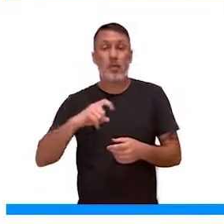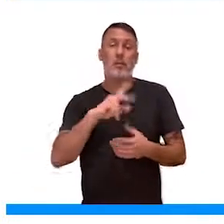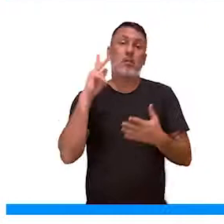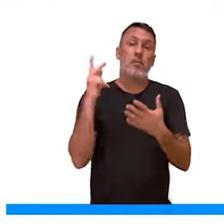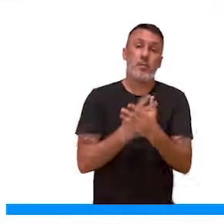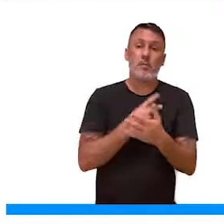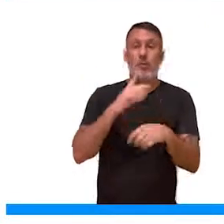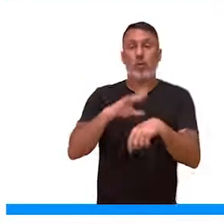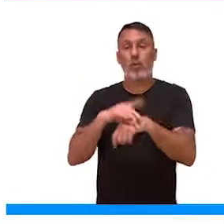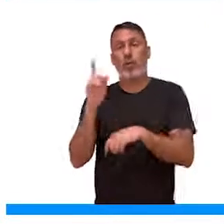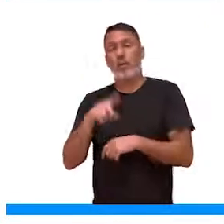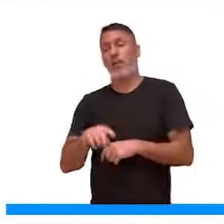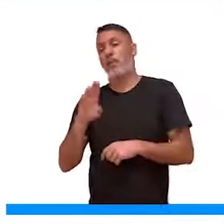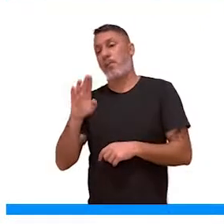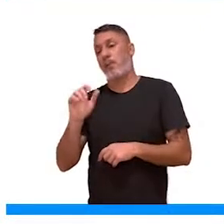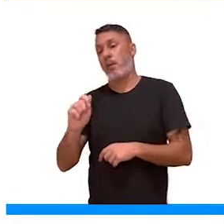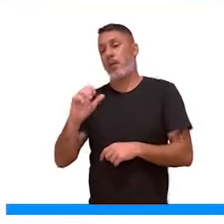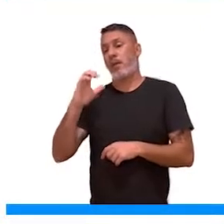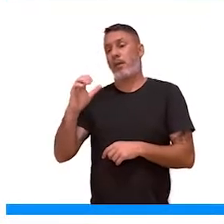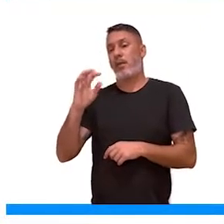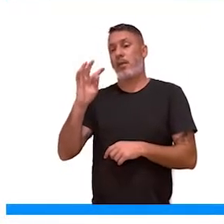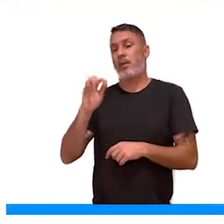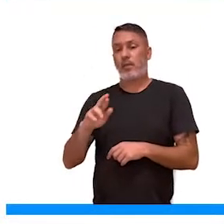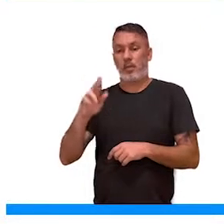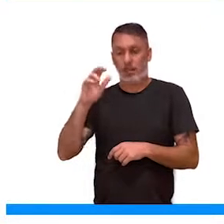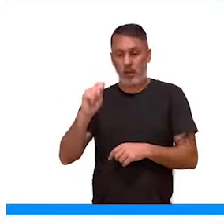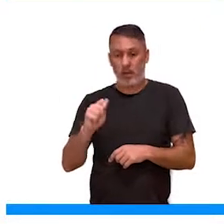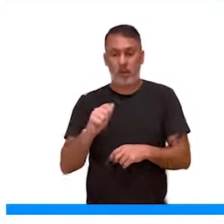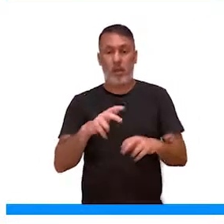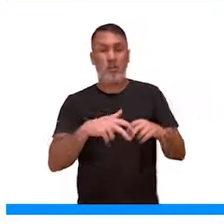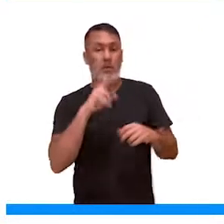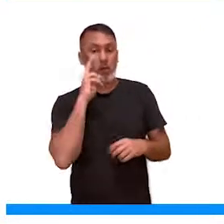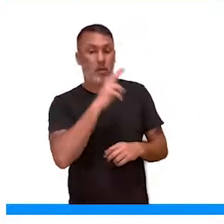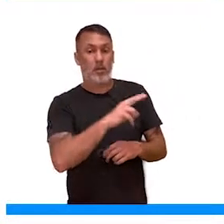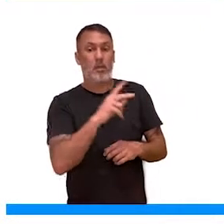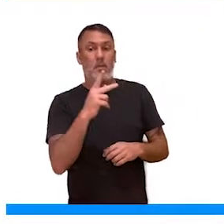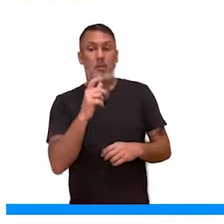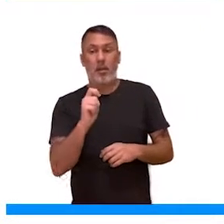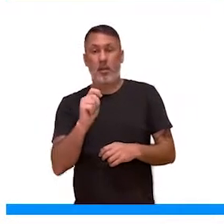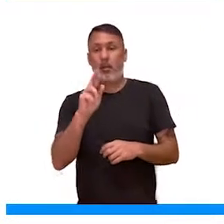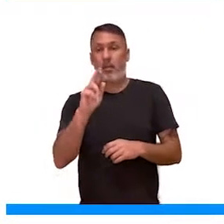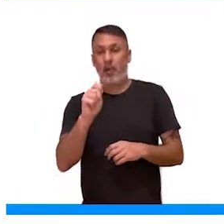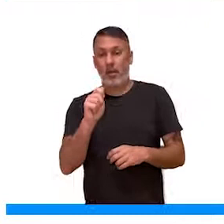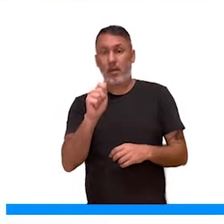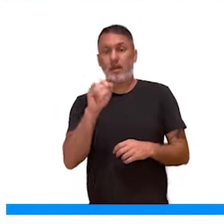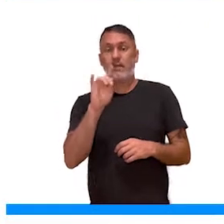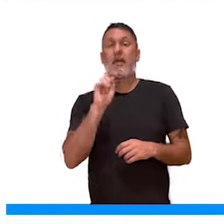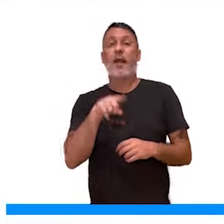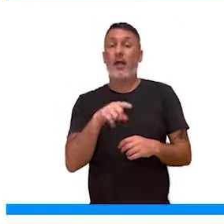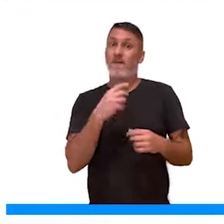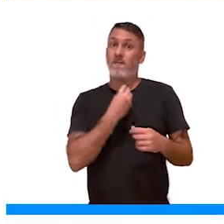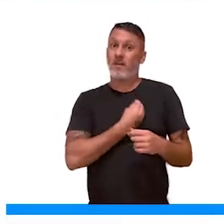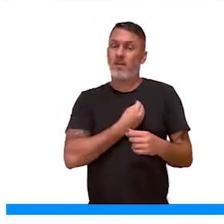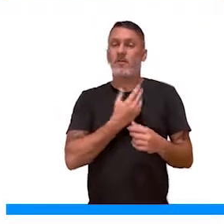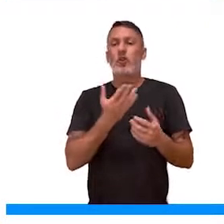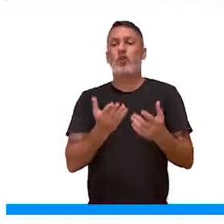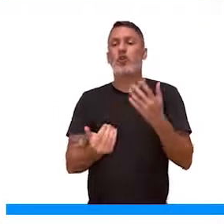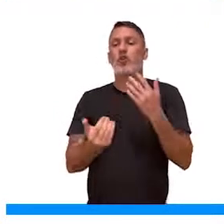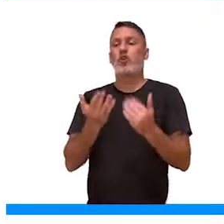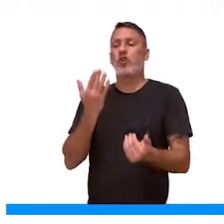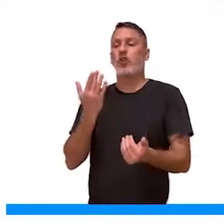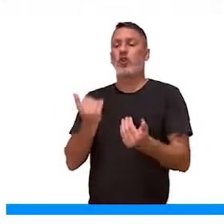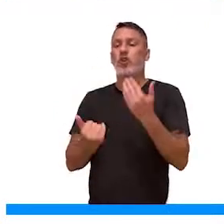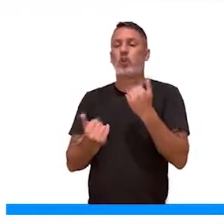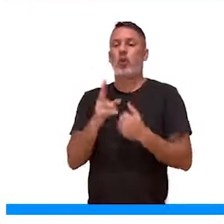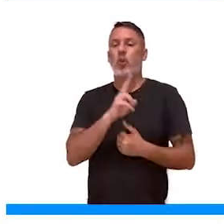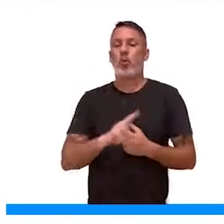algumas doenças chamadas de bacterioses. Então, parasitas são seres vivos que retiram de outros organismos